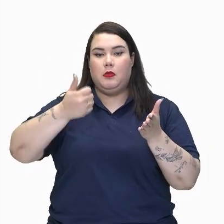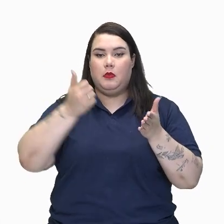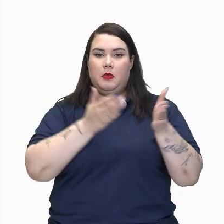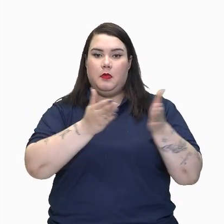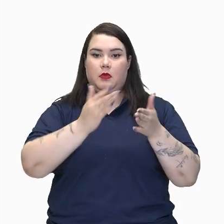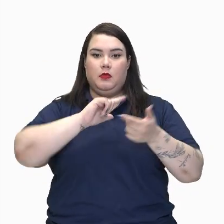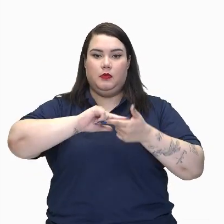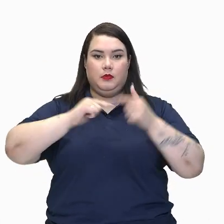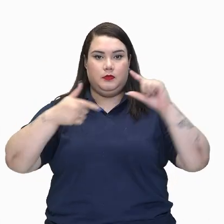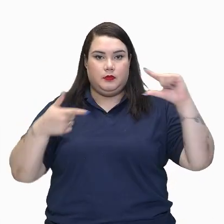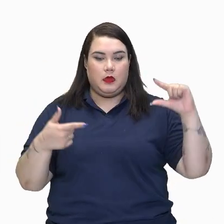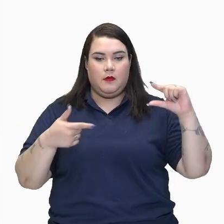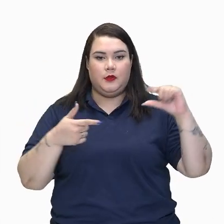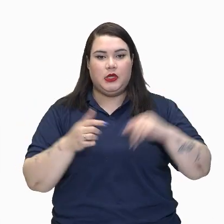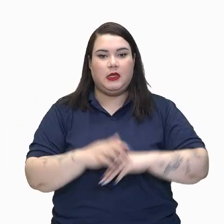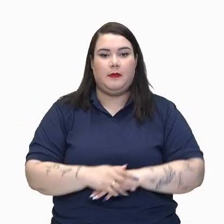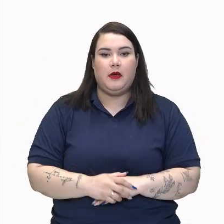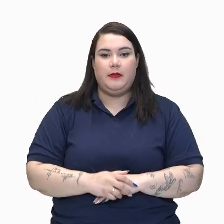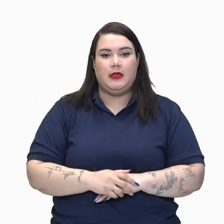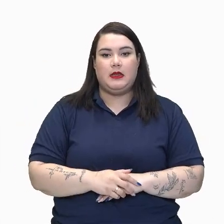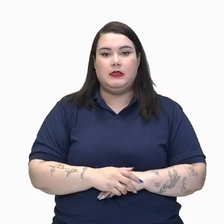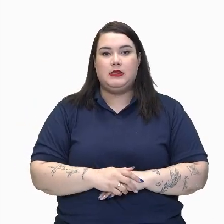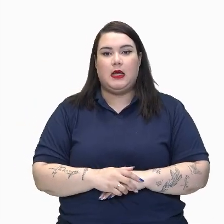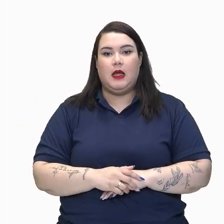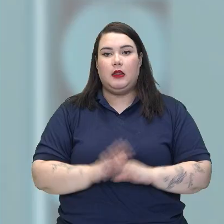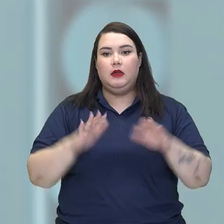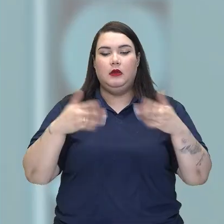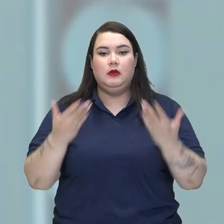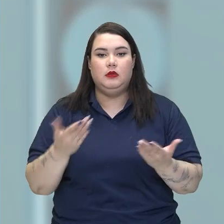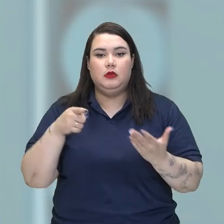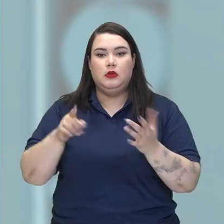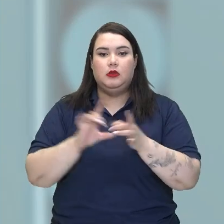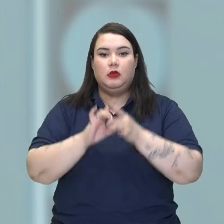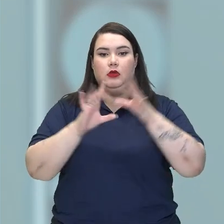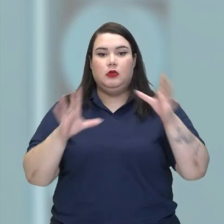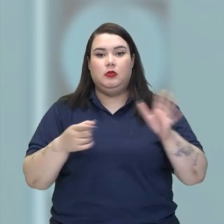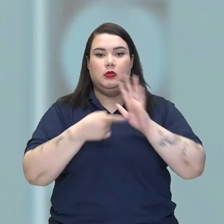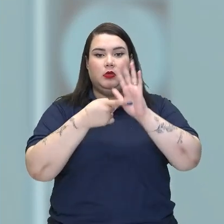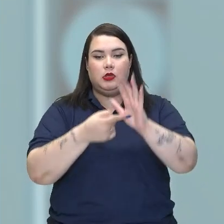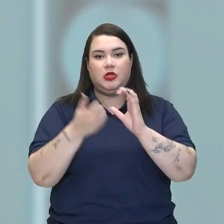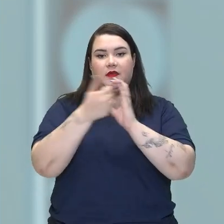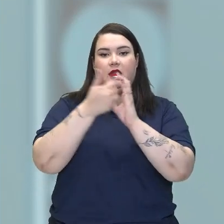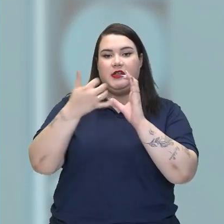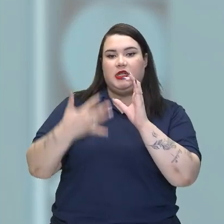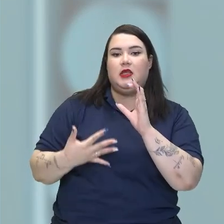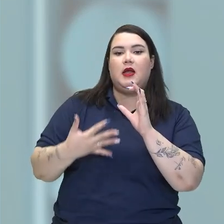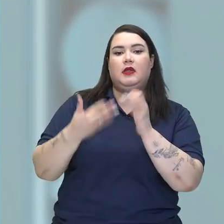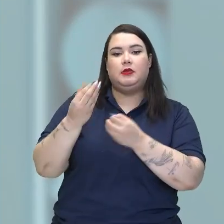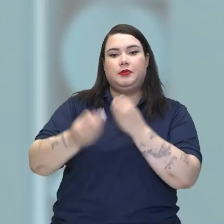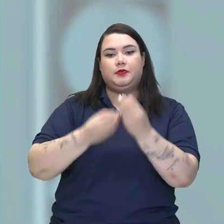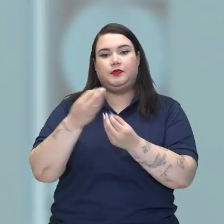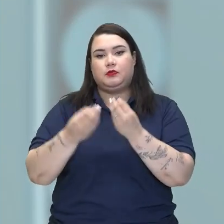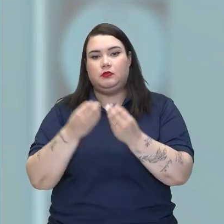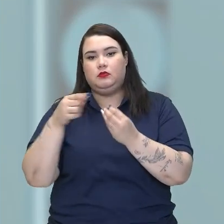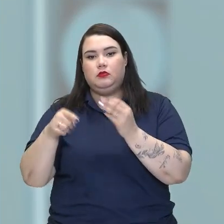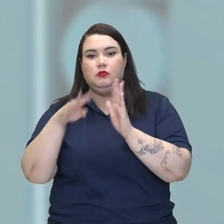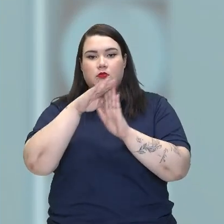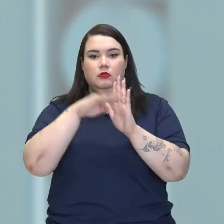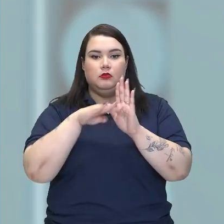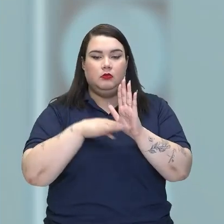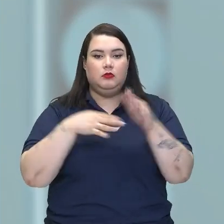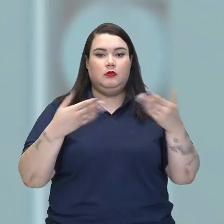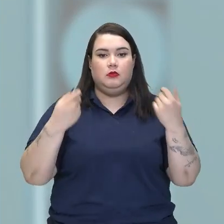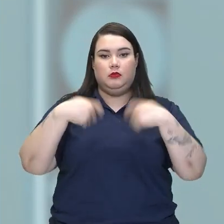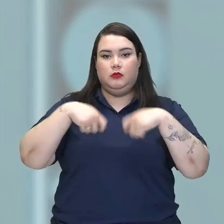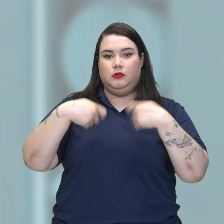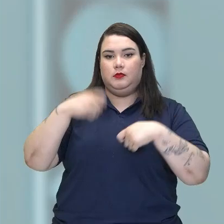do modernismo. Não deixem de registrar essas características do Manuel Bandeira. São alguns artistas e é preciso